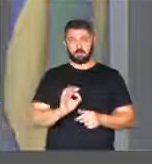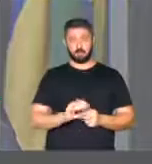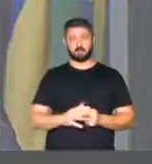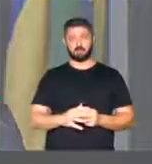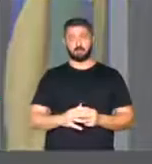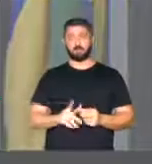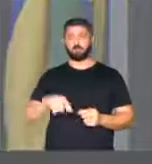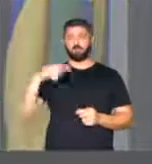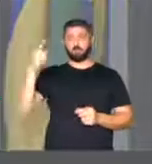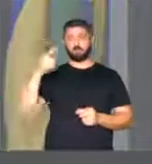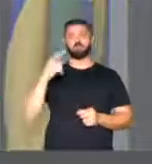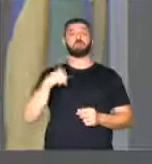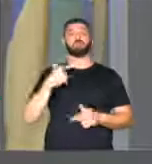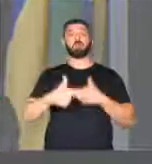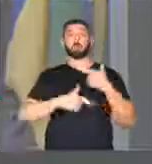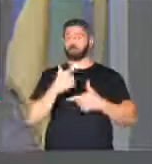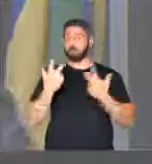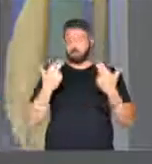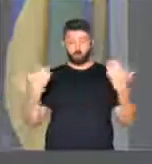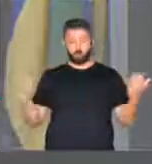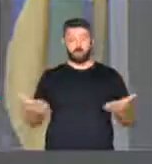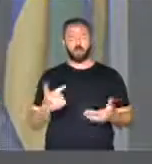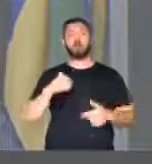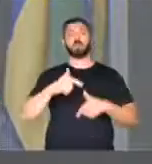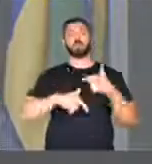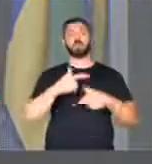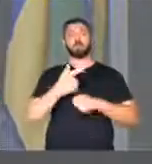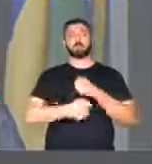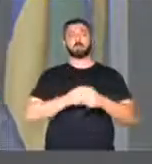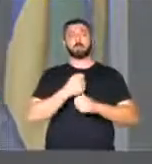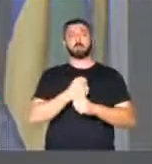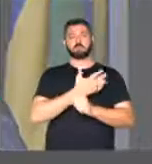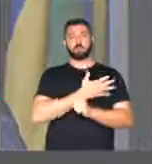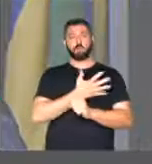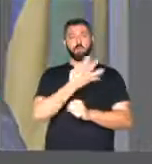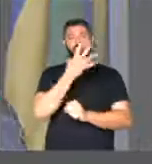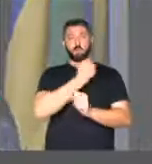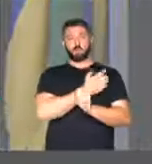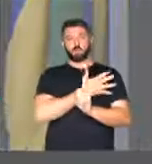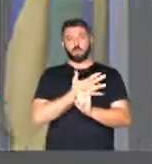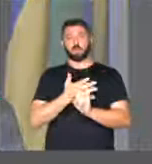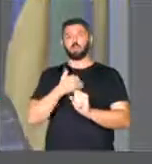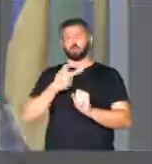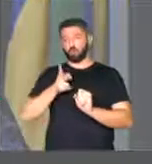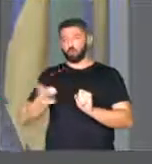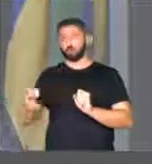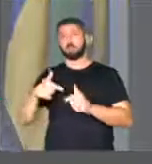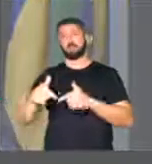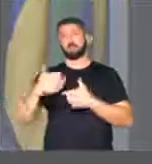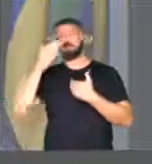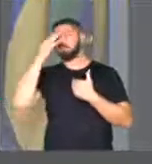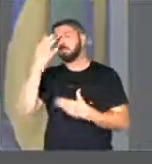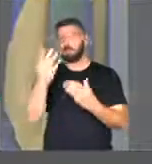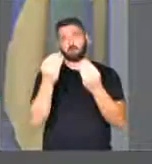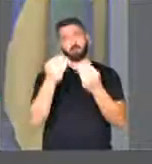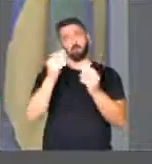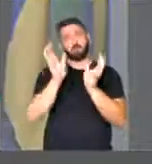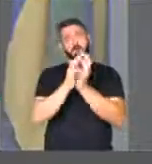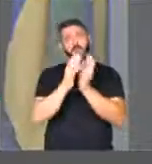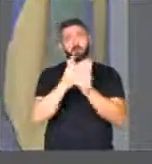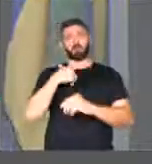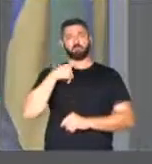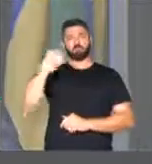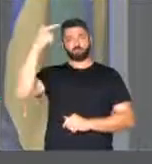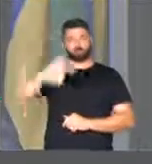mandato de trabalhar da mesma forma como trabalhei ao longo dos últimos 4 anos. Extremamente grato. Muito obrigado,